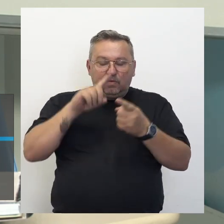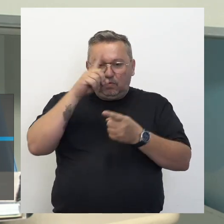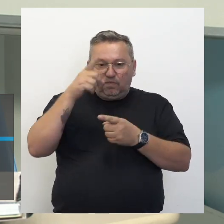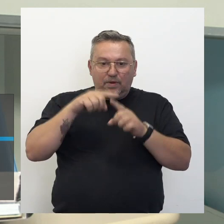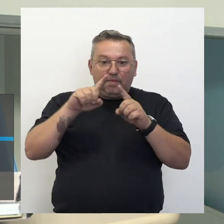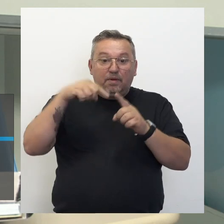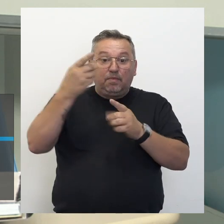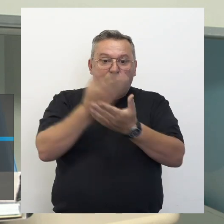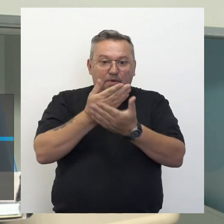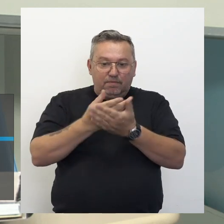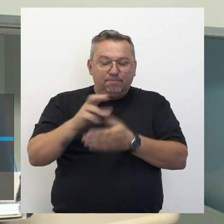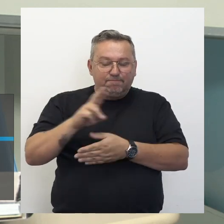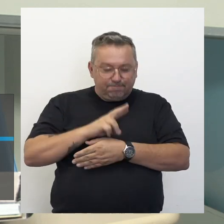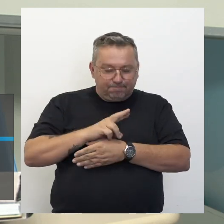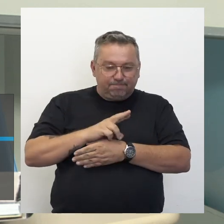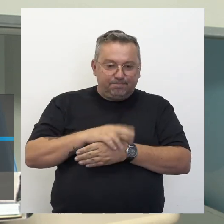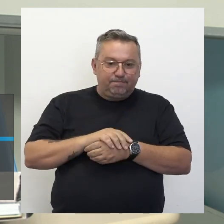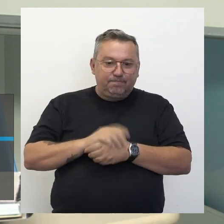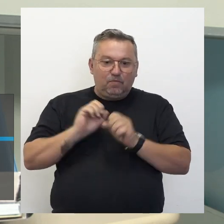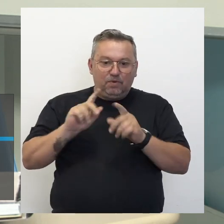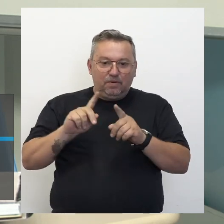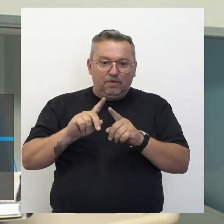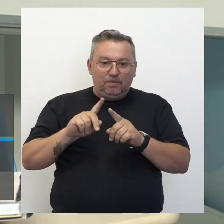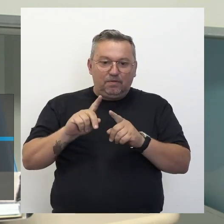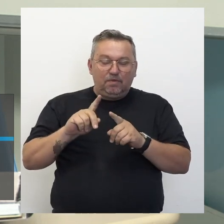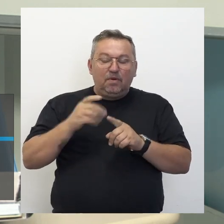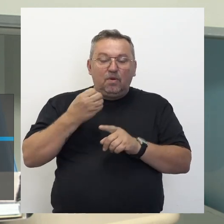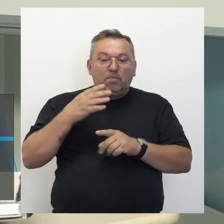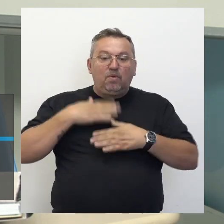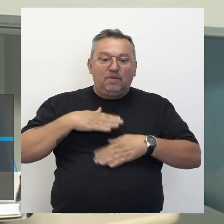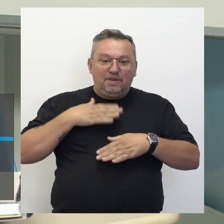mas na próxima aula a gente retoma ainda mais esse ponto, ok, pessoal? Um bom